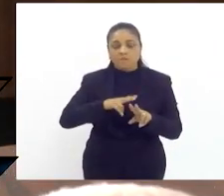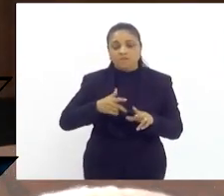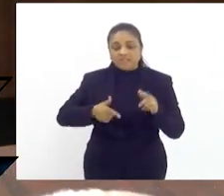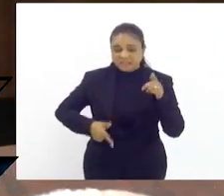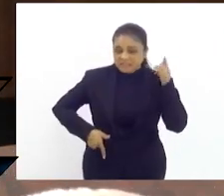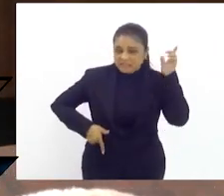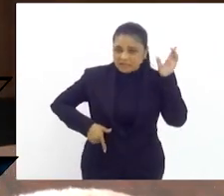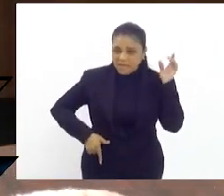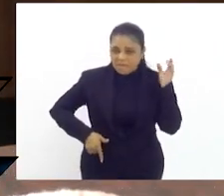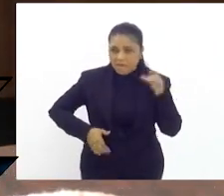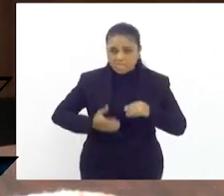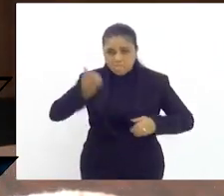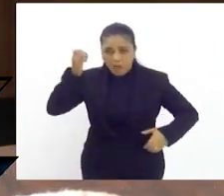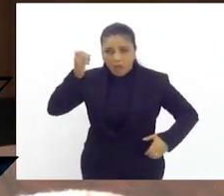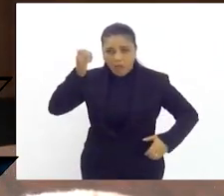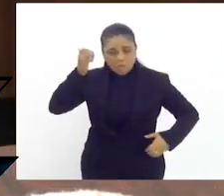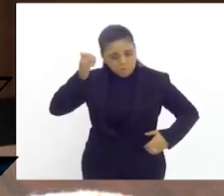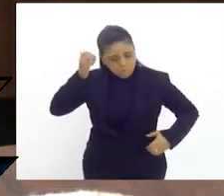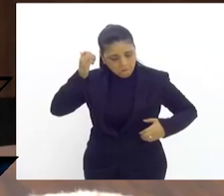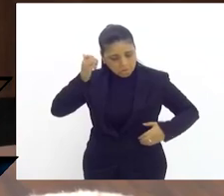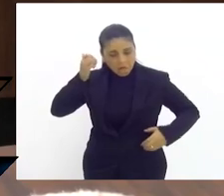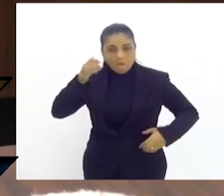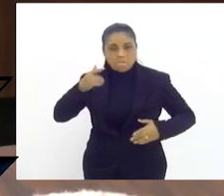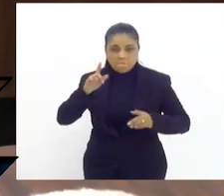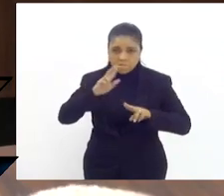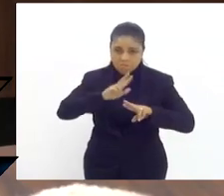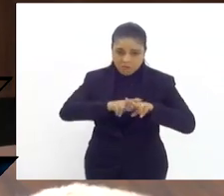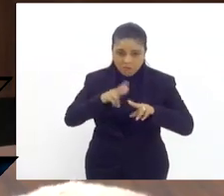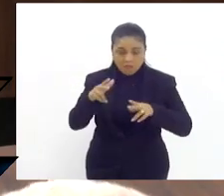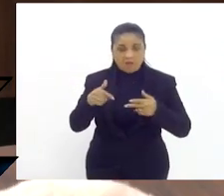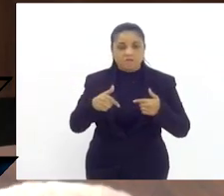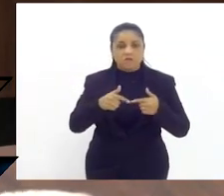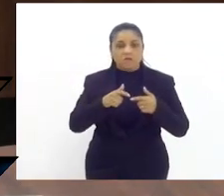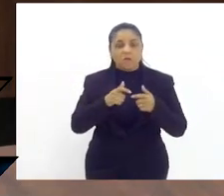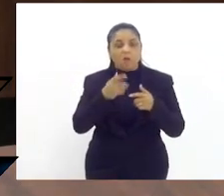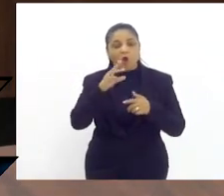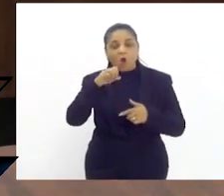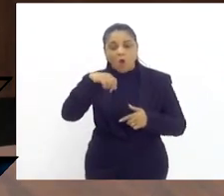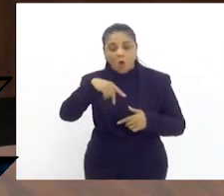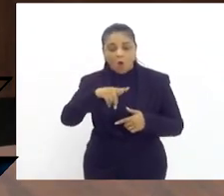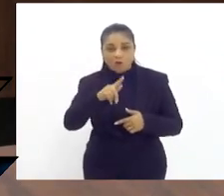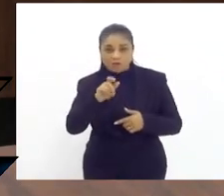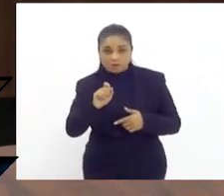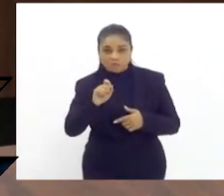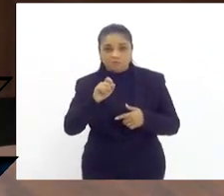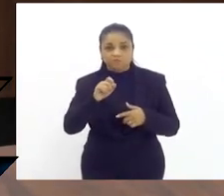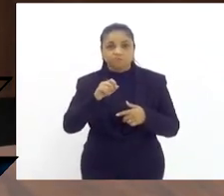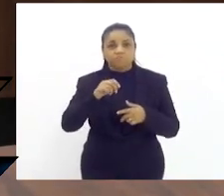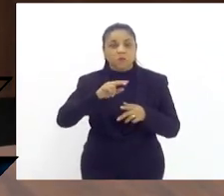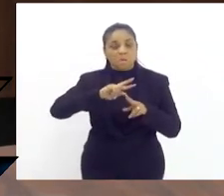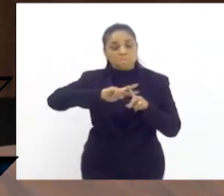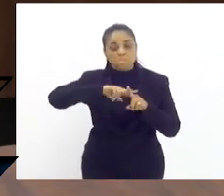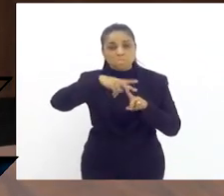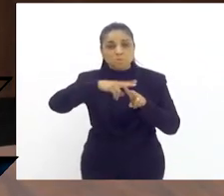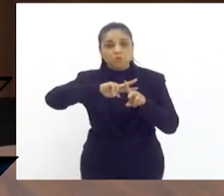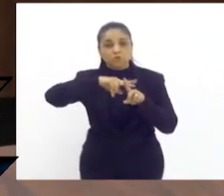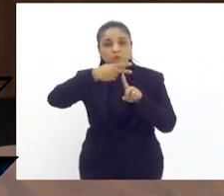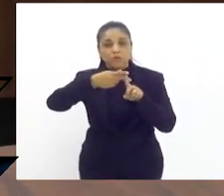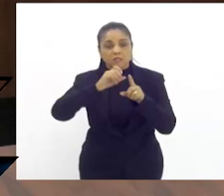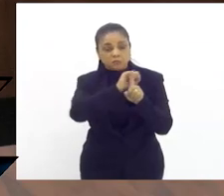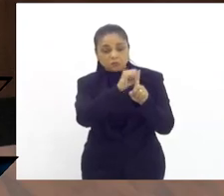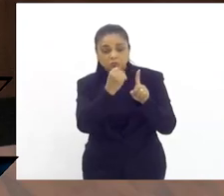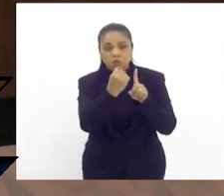em Vigário Geral na chamada multiplicação social ali eles não estavam multiplicando social algum